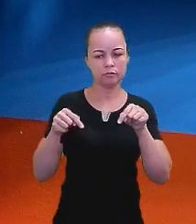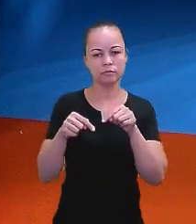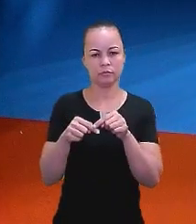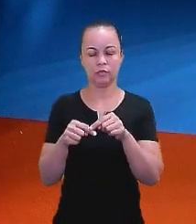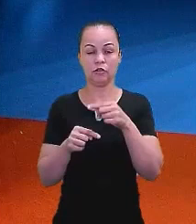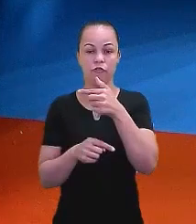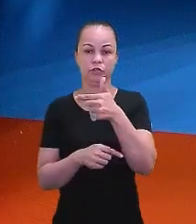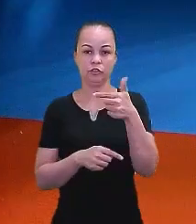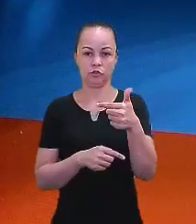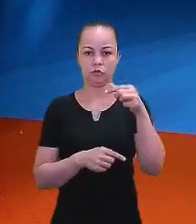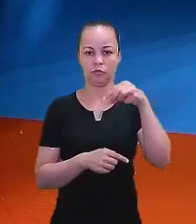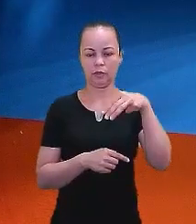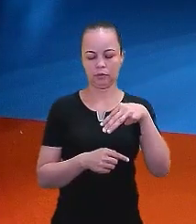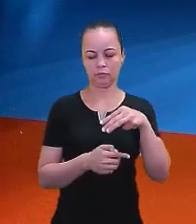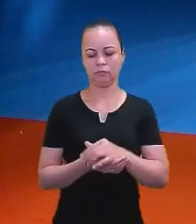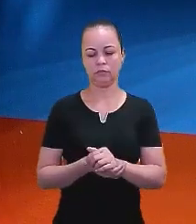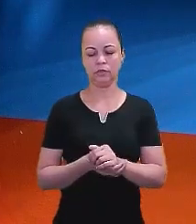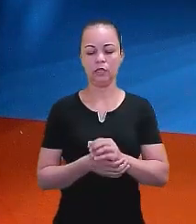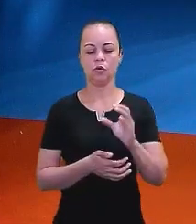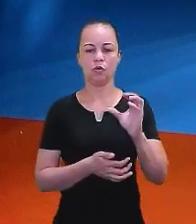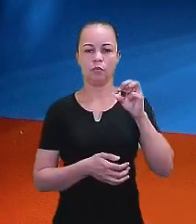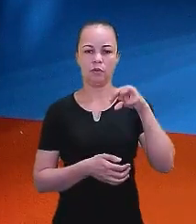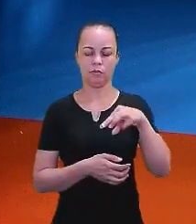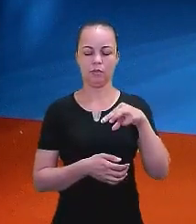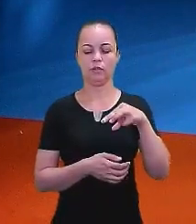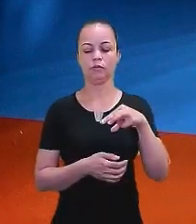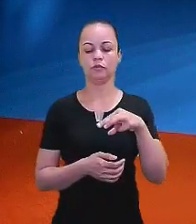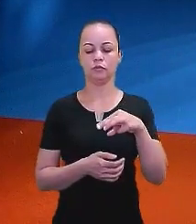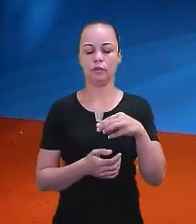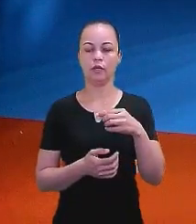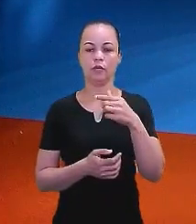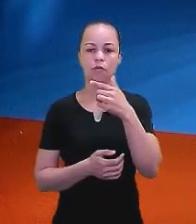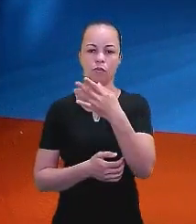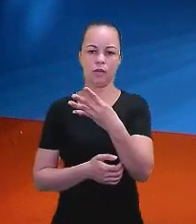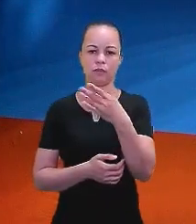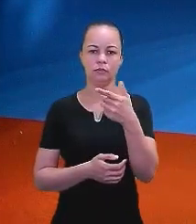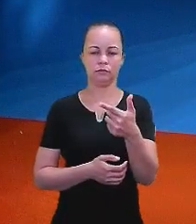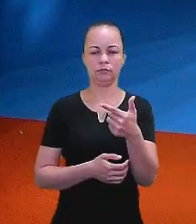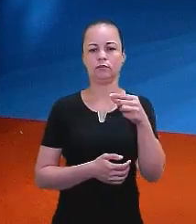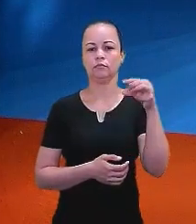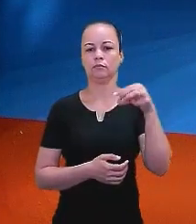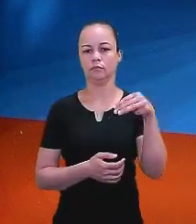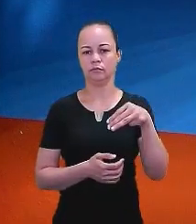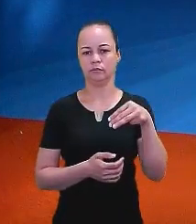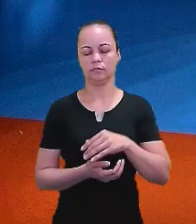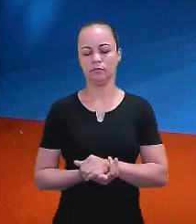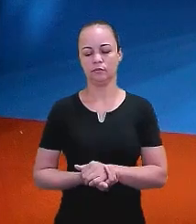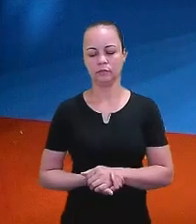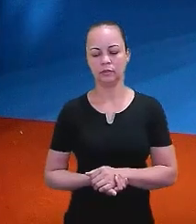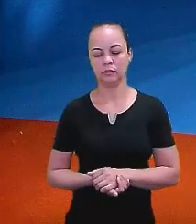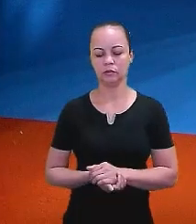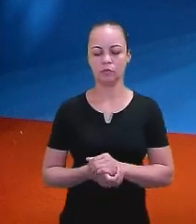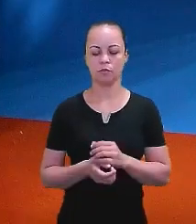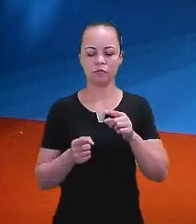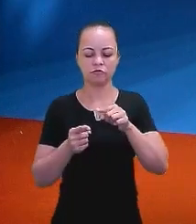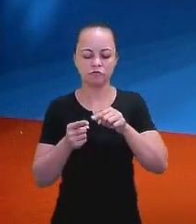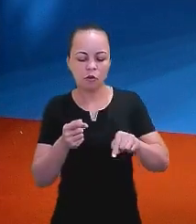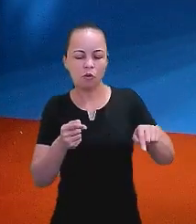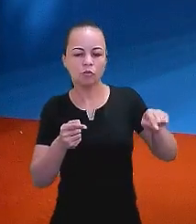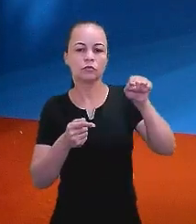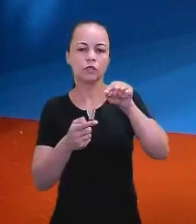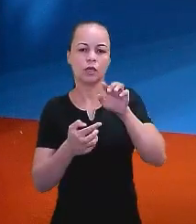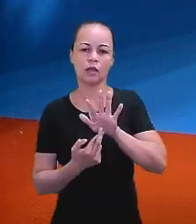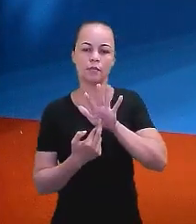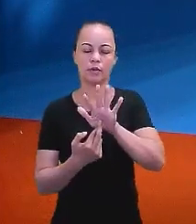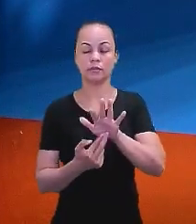metros. E o comprimento é igual a 42 metros. Além disso, uma volta representa exatamente